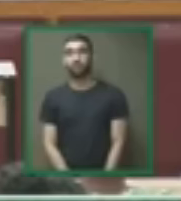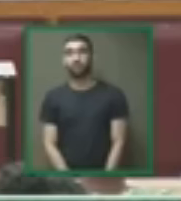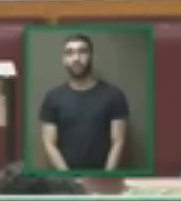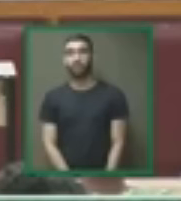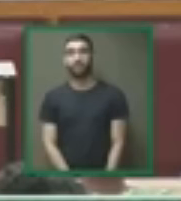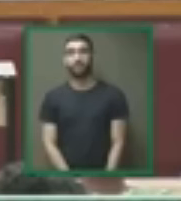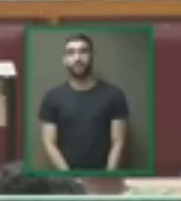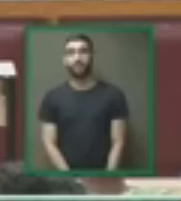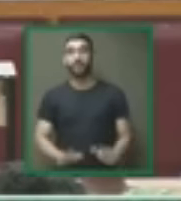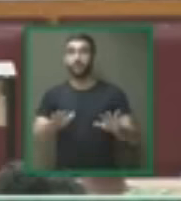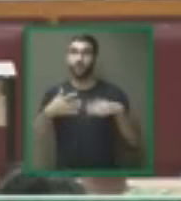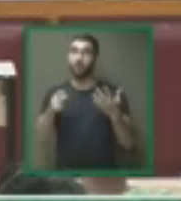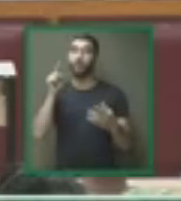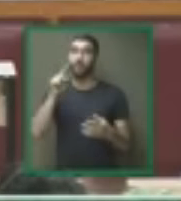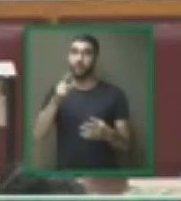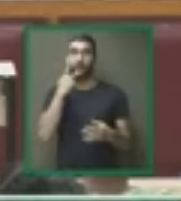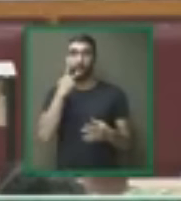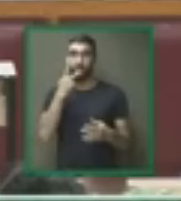Então o senhor explica isso...